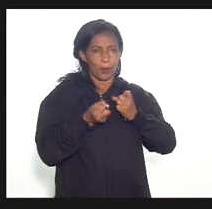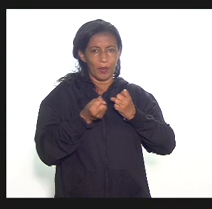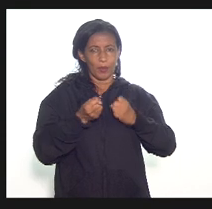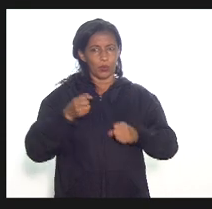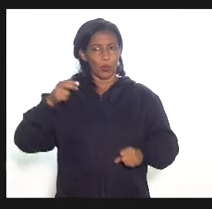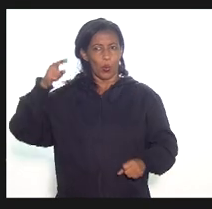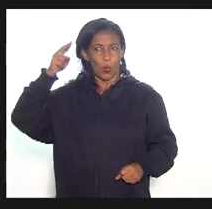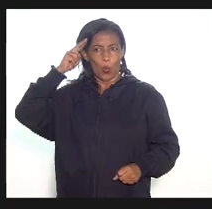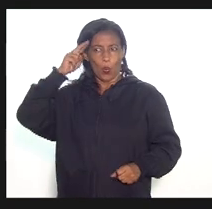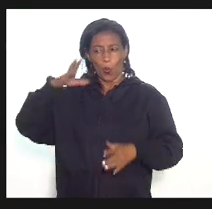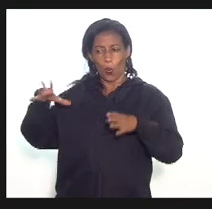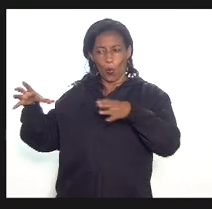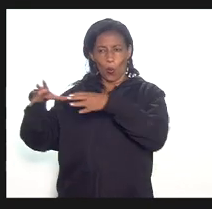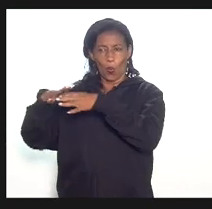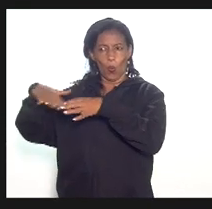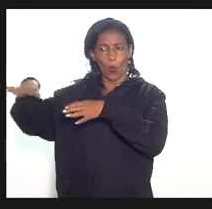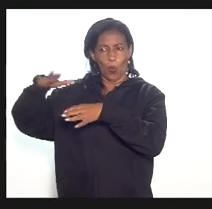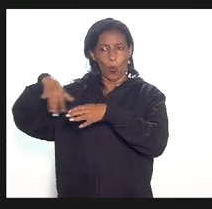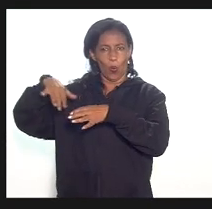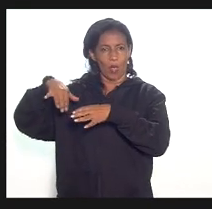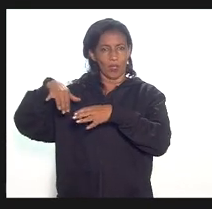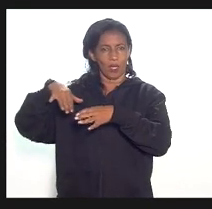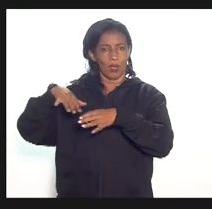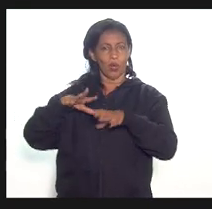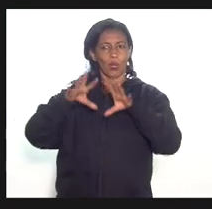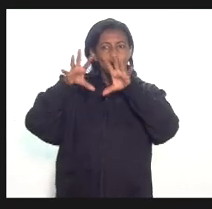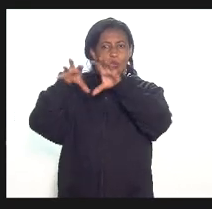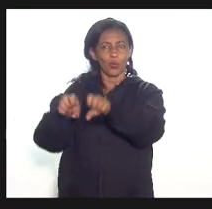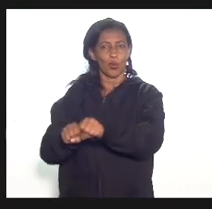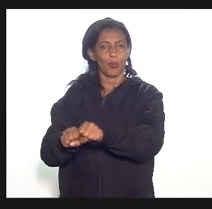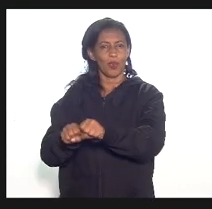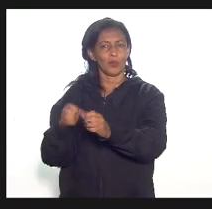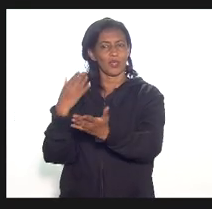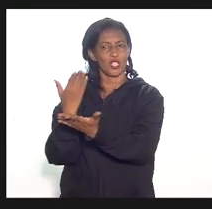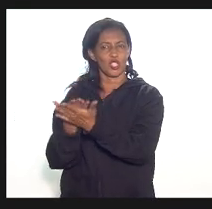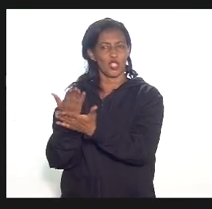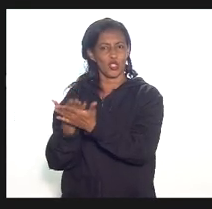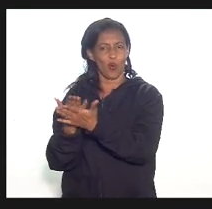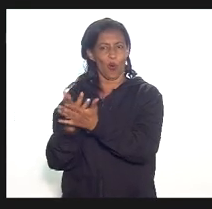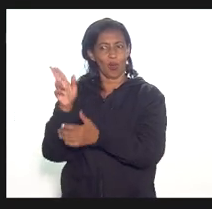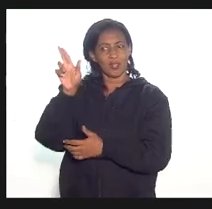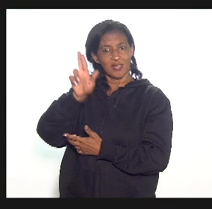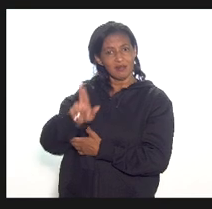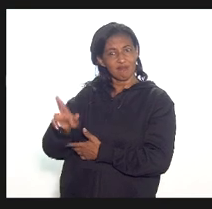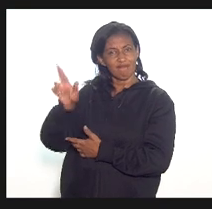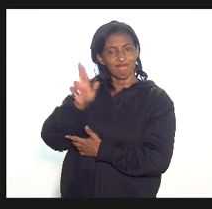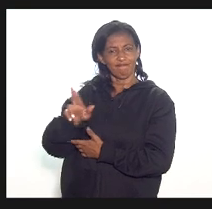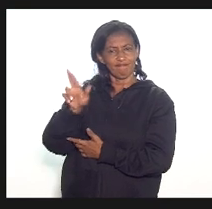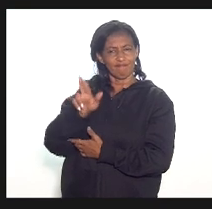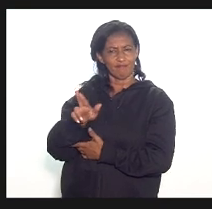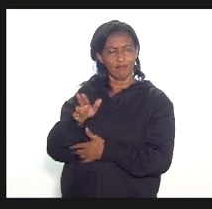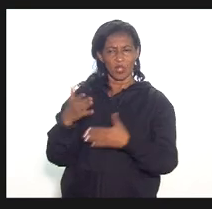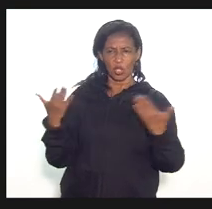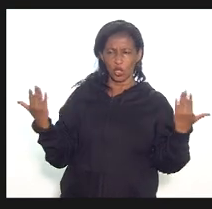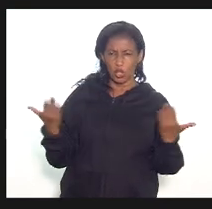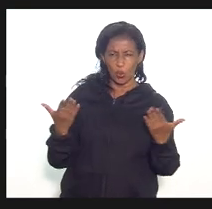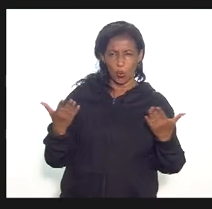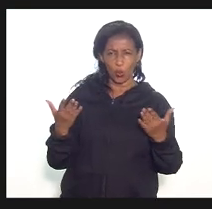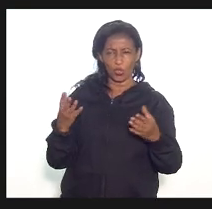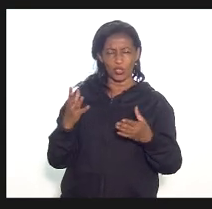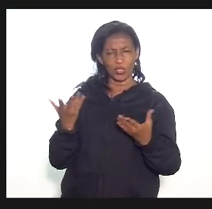tomemos as escolas e universidades então hoje eles tentam colocar